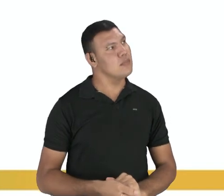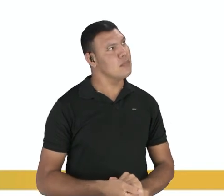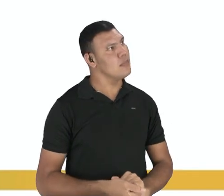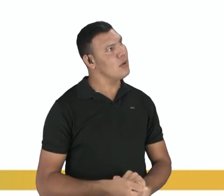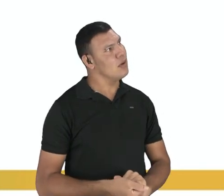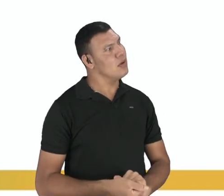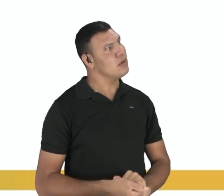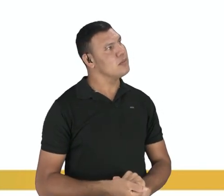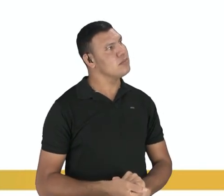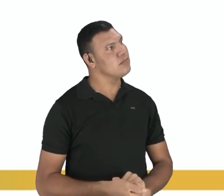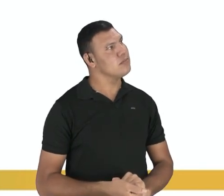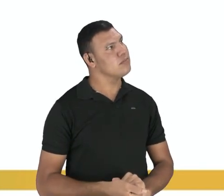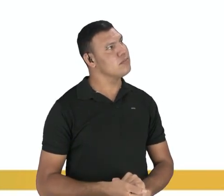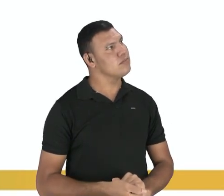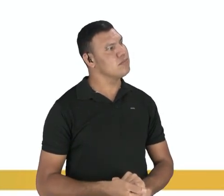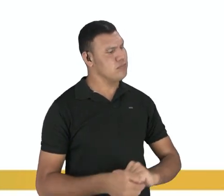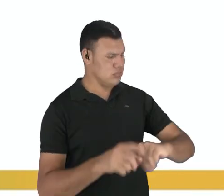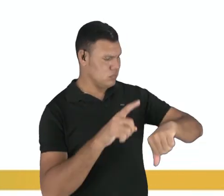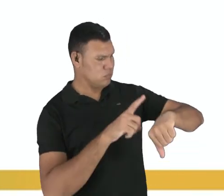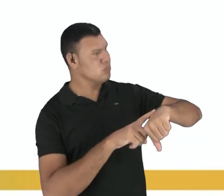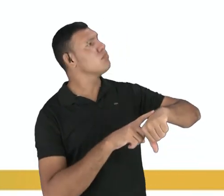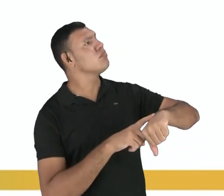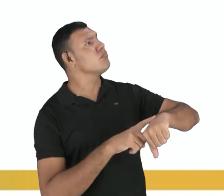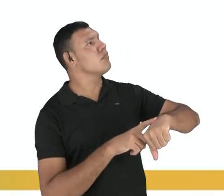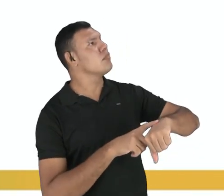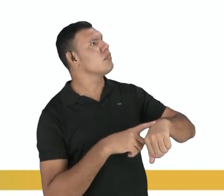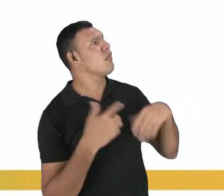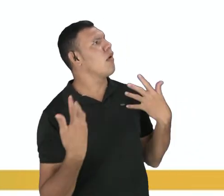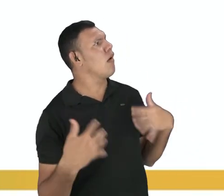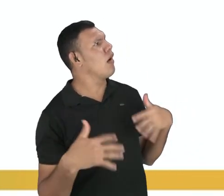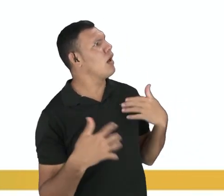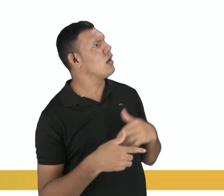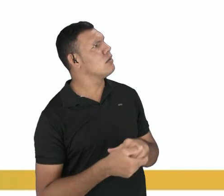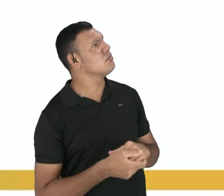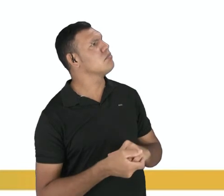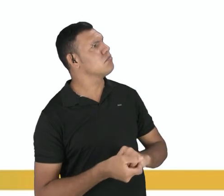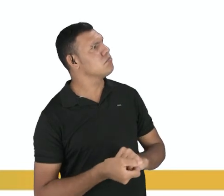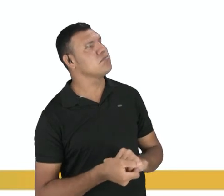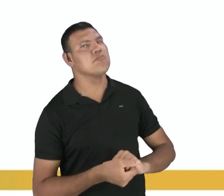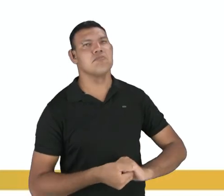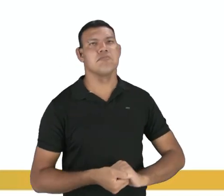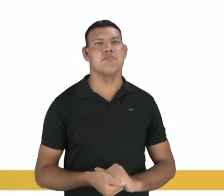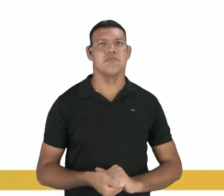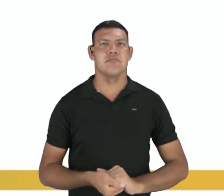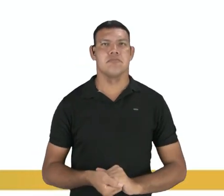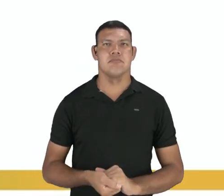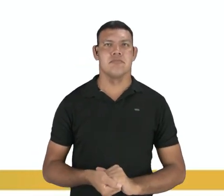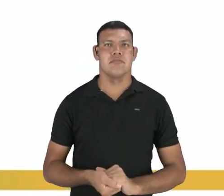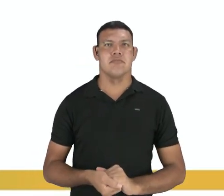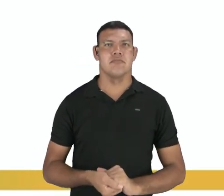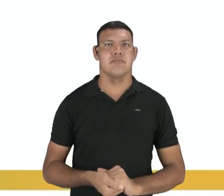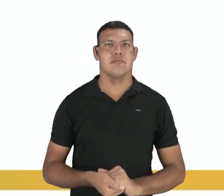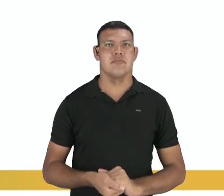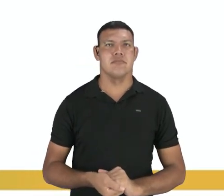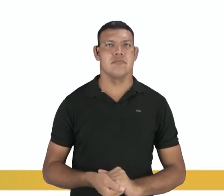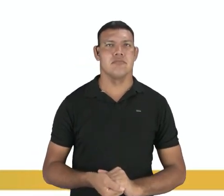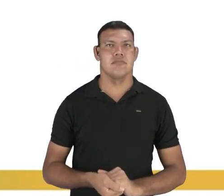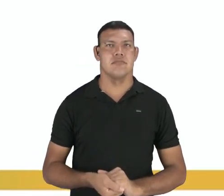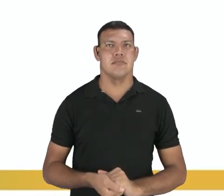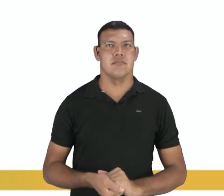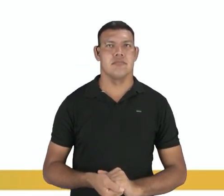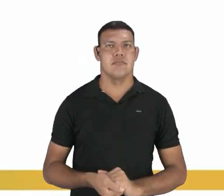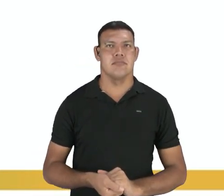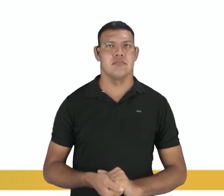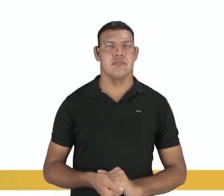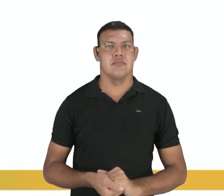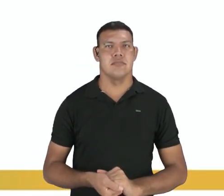almost 11 o'clock. Wow, the last 2 hours really flew by.